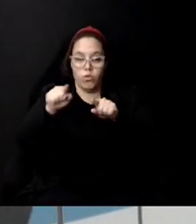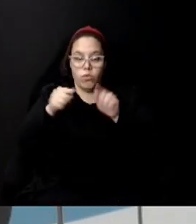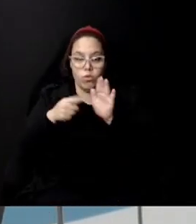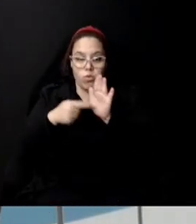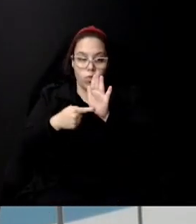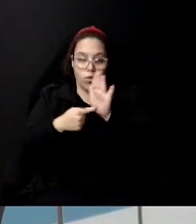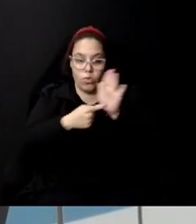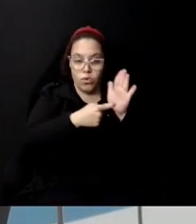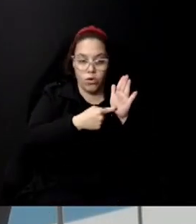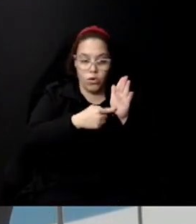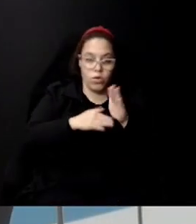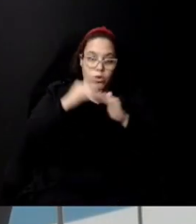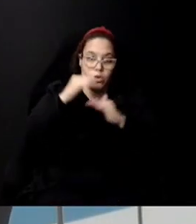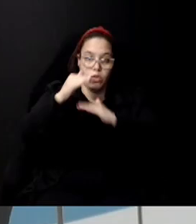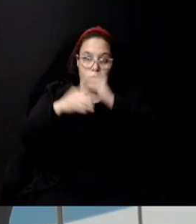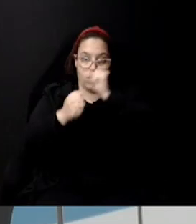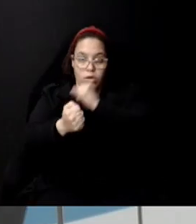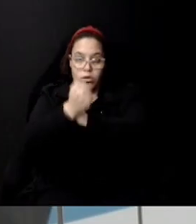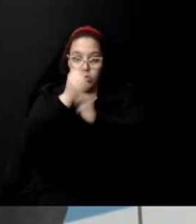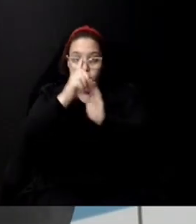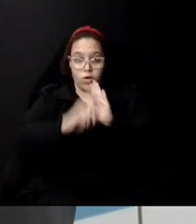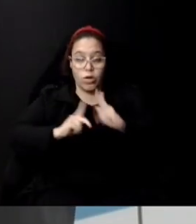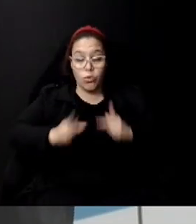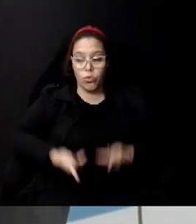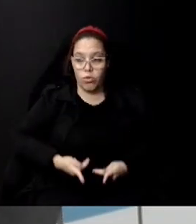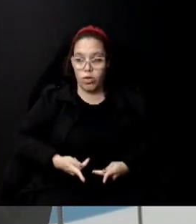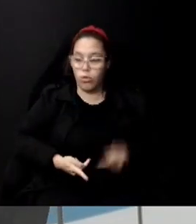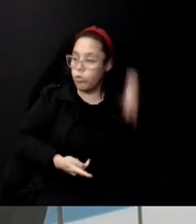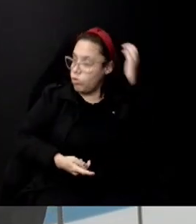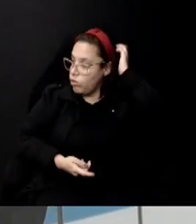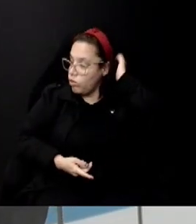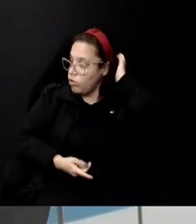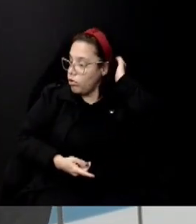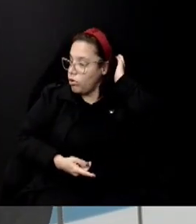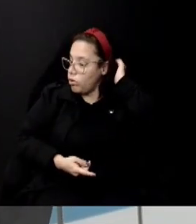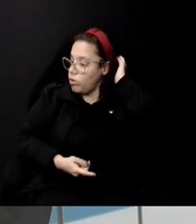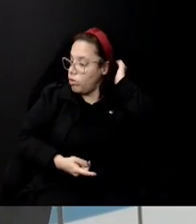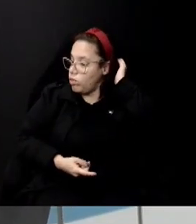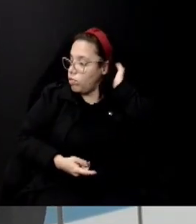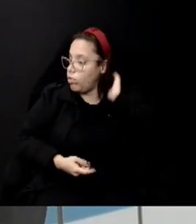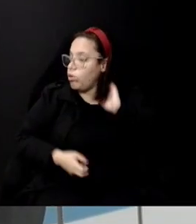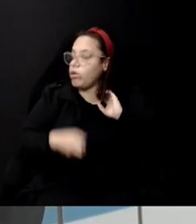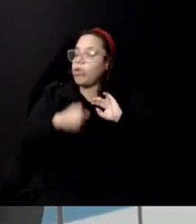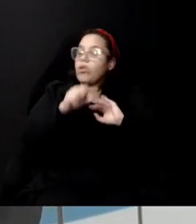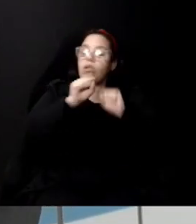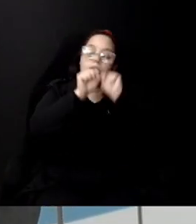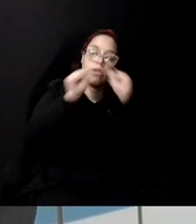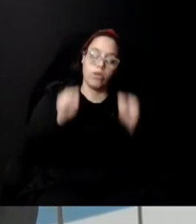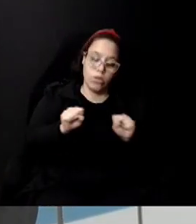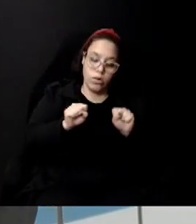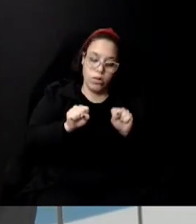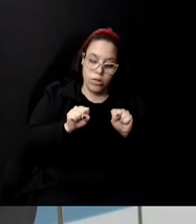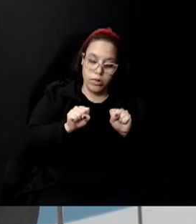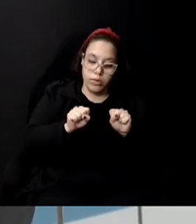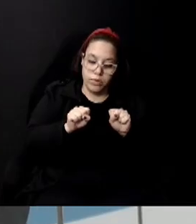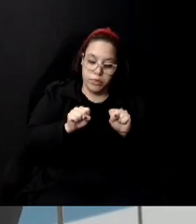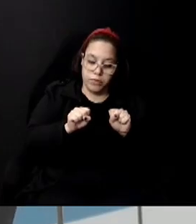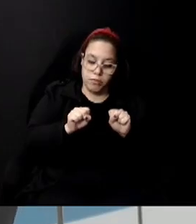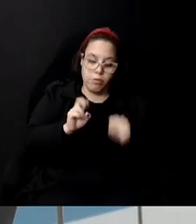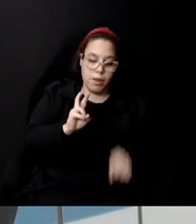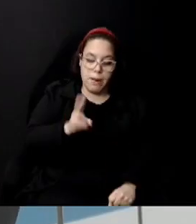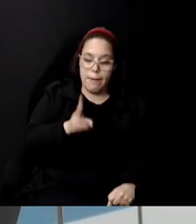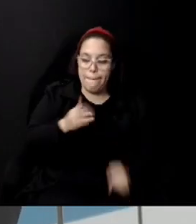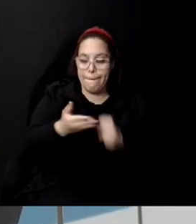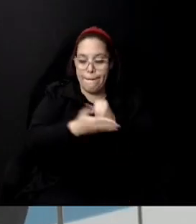no campo da proteção dos direitos humanos. E esse sistema, ele funciona sempre na base da